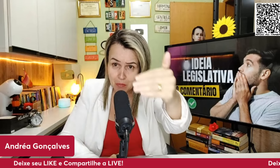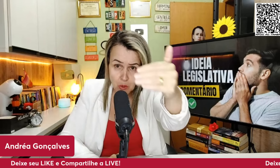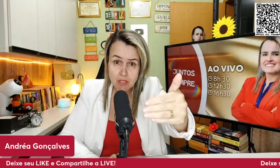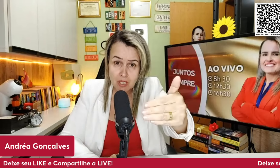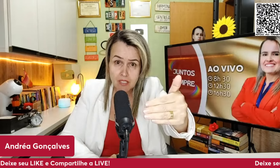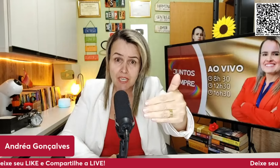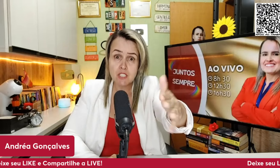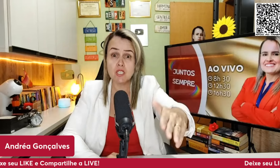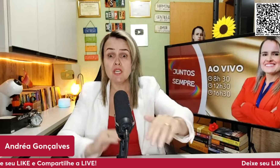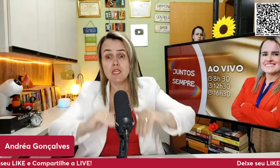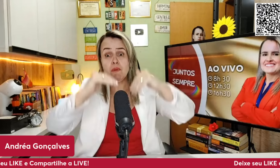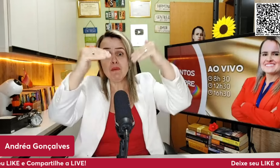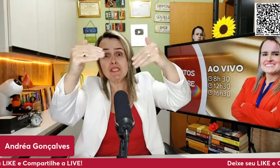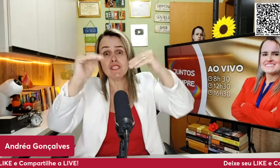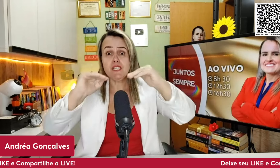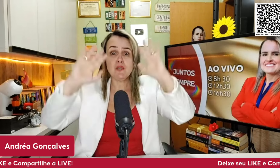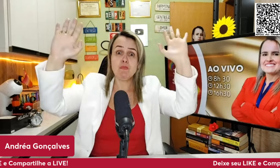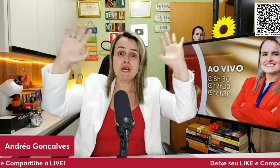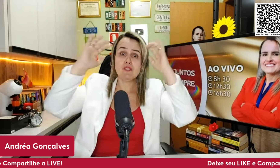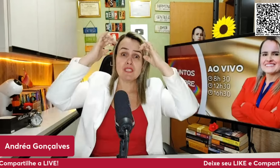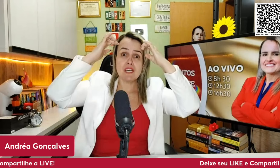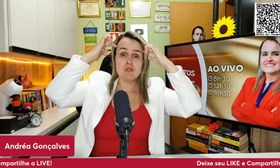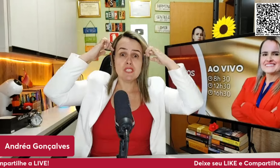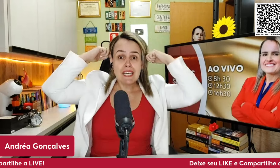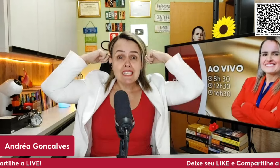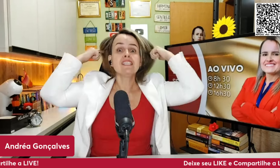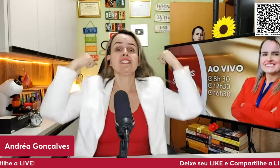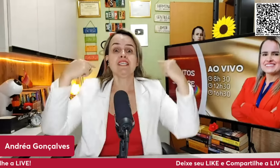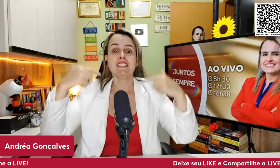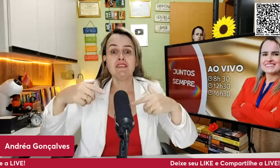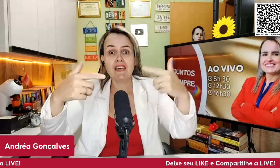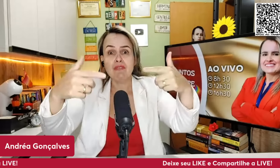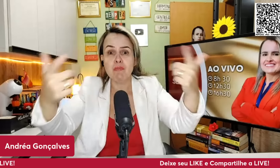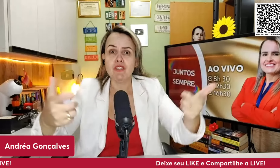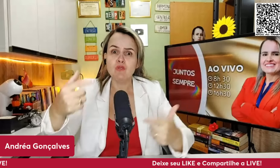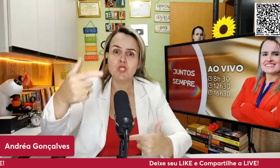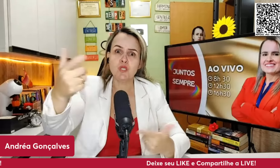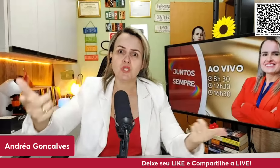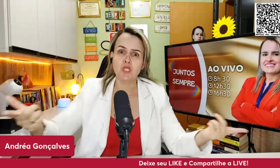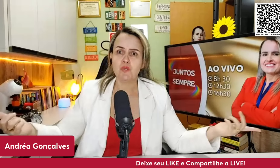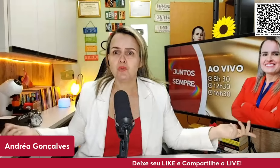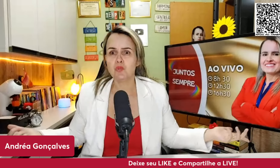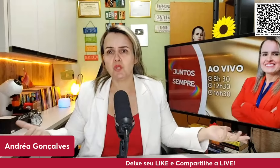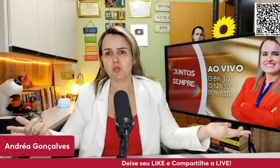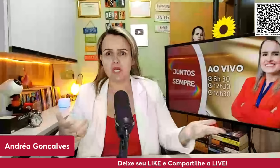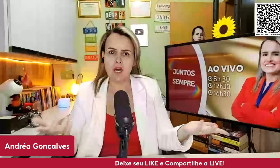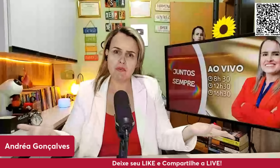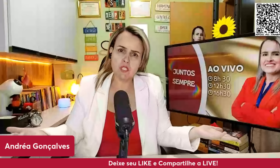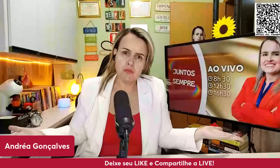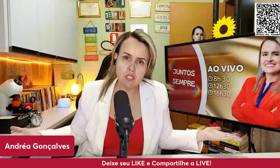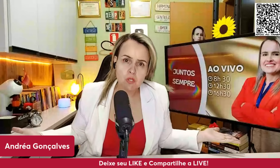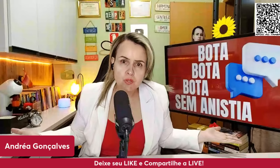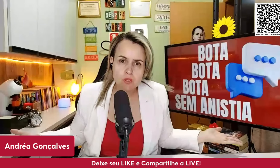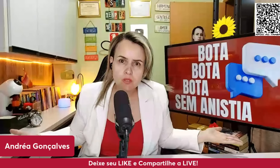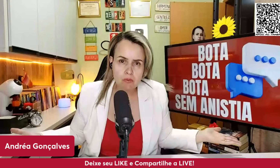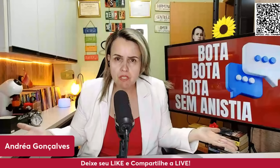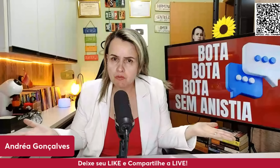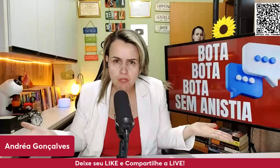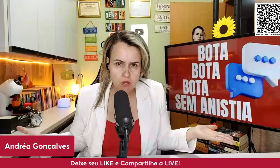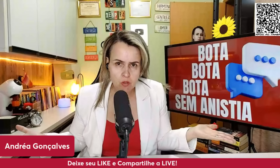eh muito interessante e mesmo assim o banco central sinaliza que deve aumentar um tico-tico dos juros aí fica difícil